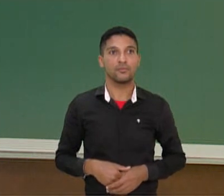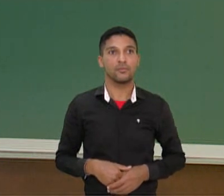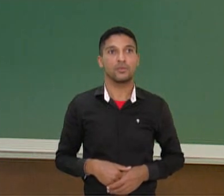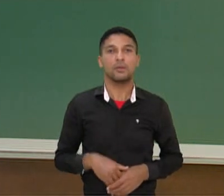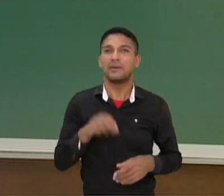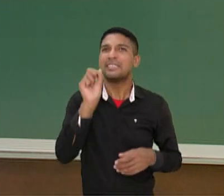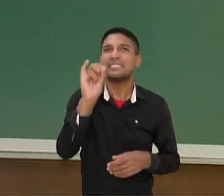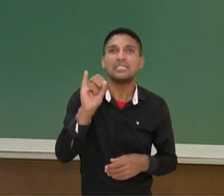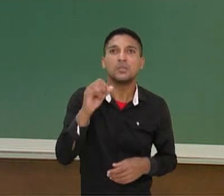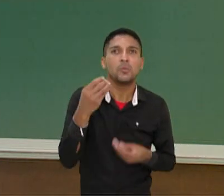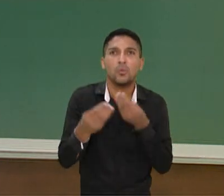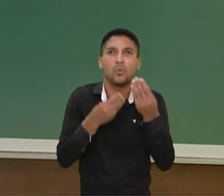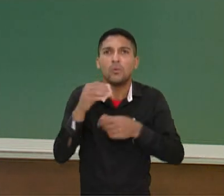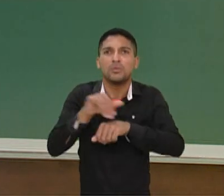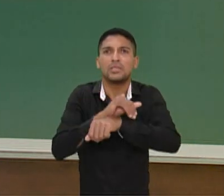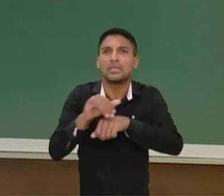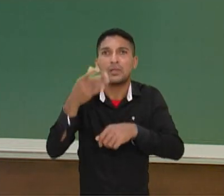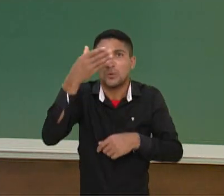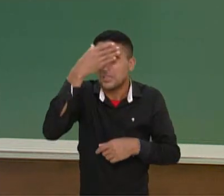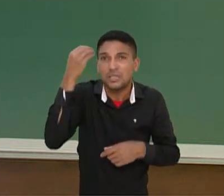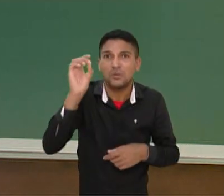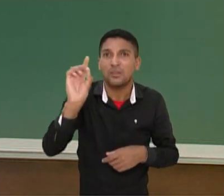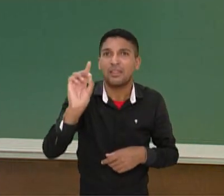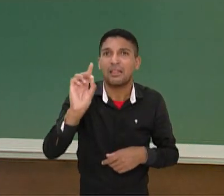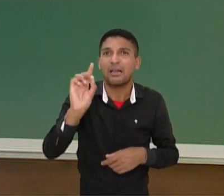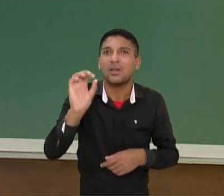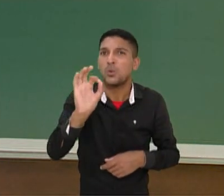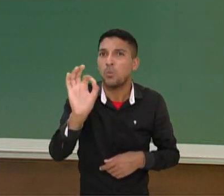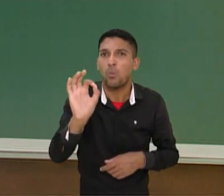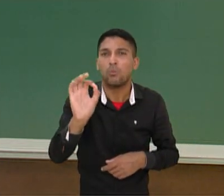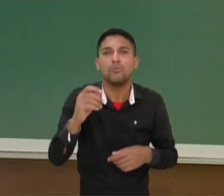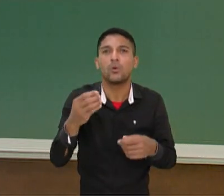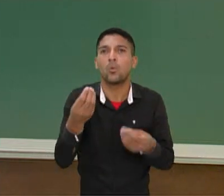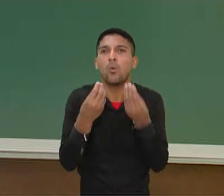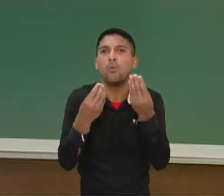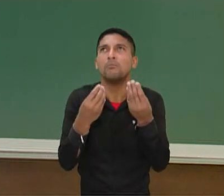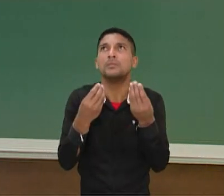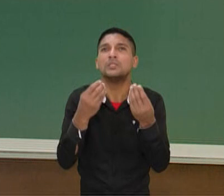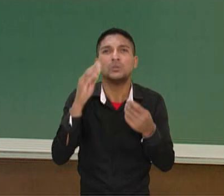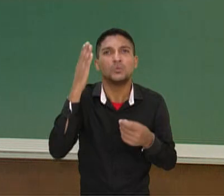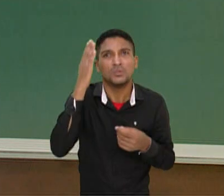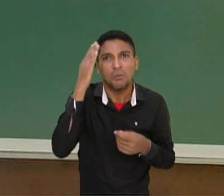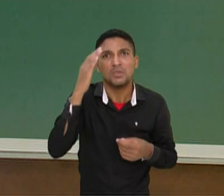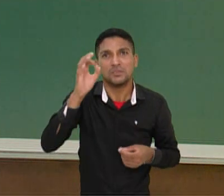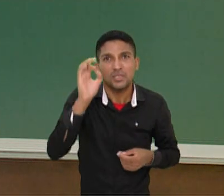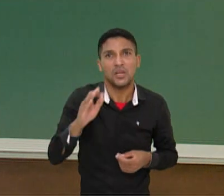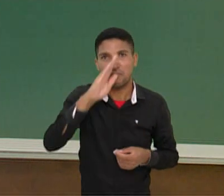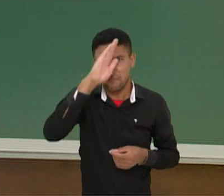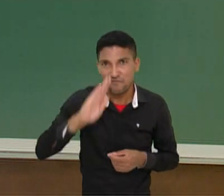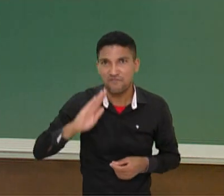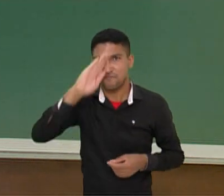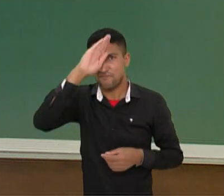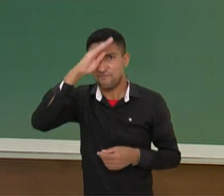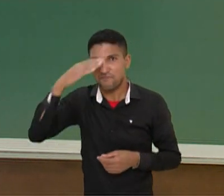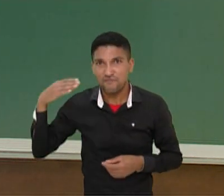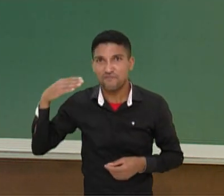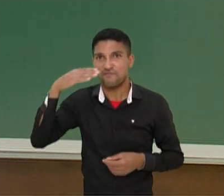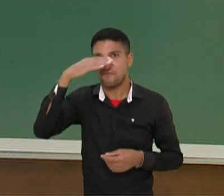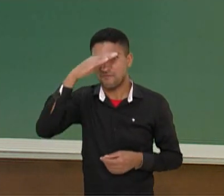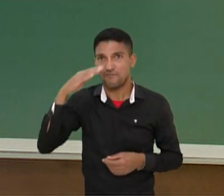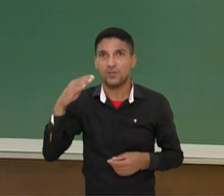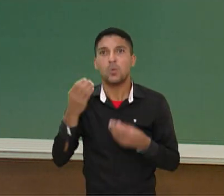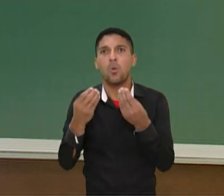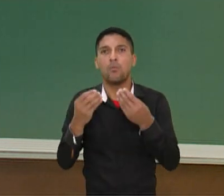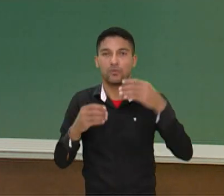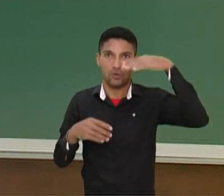que eu não esqueci de nenhuma? Olha a riscadeira que fica. Como que a gente vai garantir isso? Mas antes disso, para quem gosta